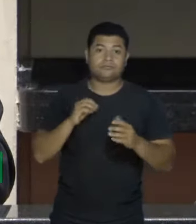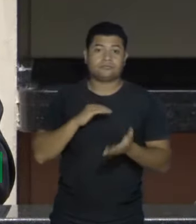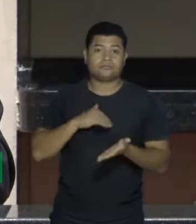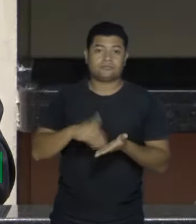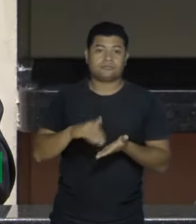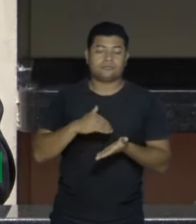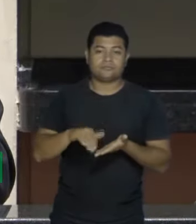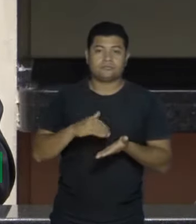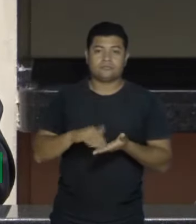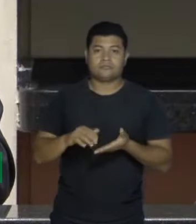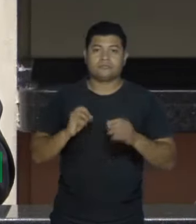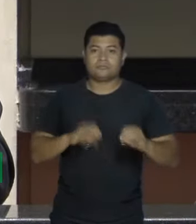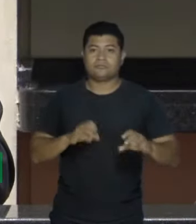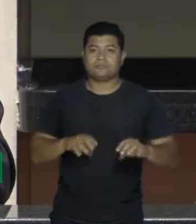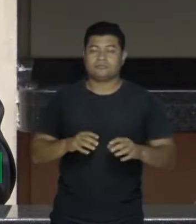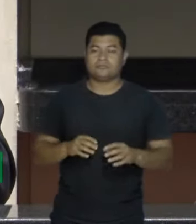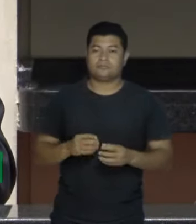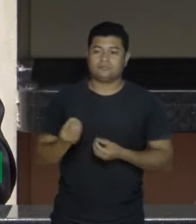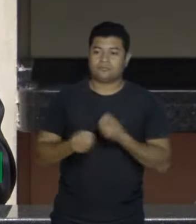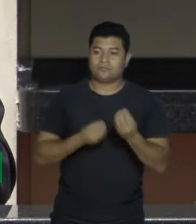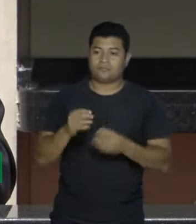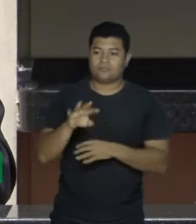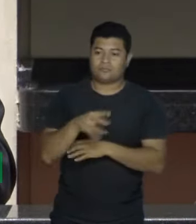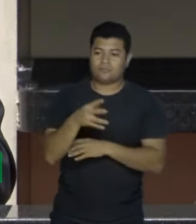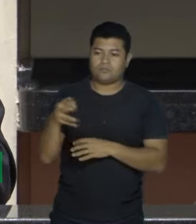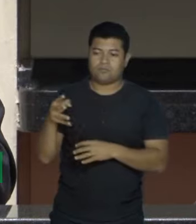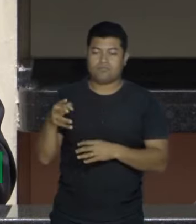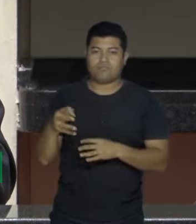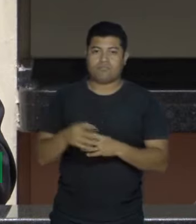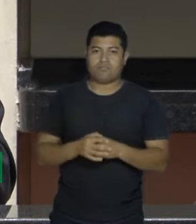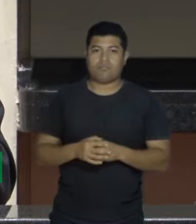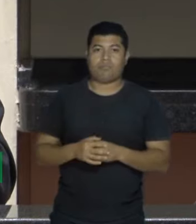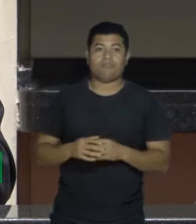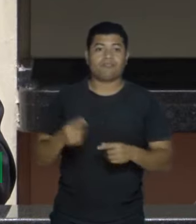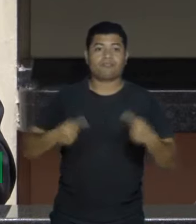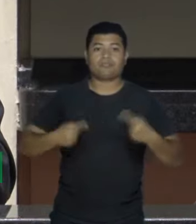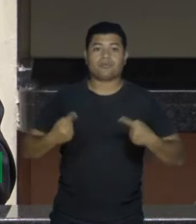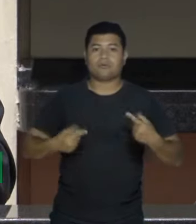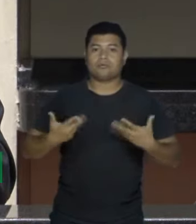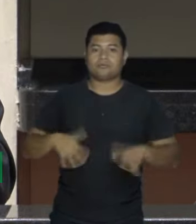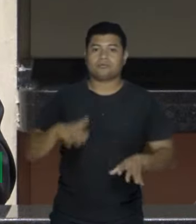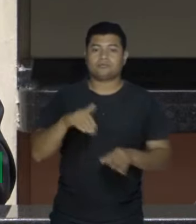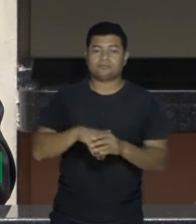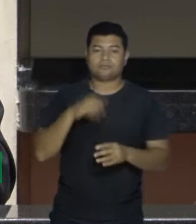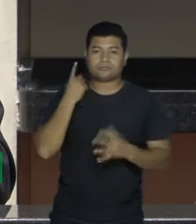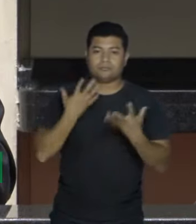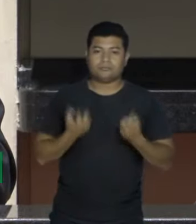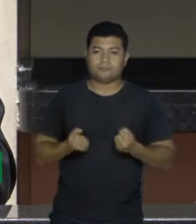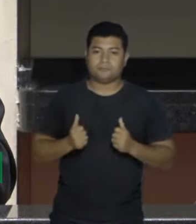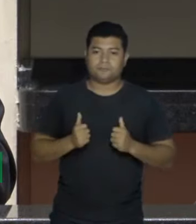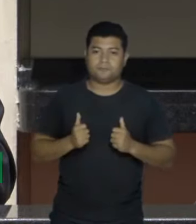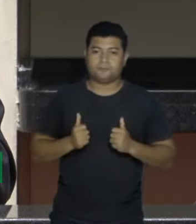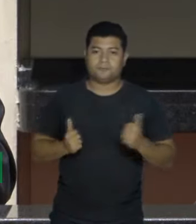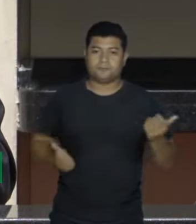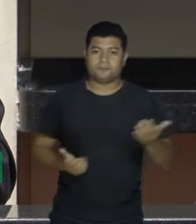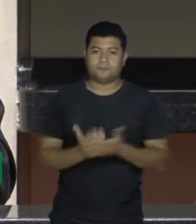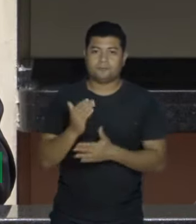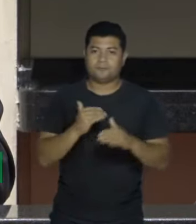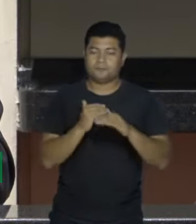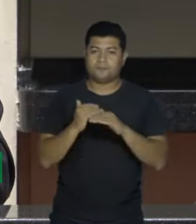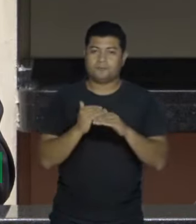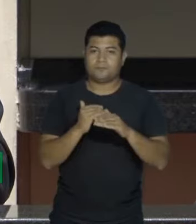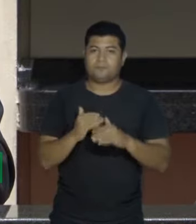estudante de professores em discussão discutir em votação deputados que aprovam permanece como se encontra aprovado